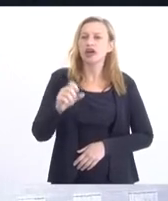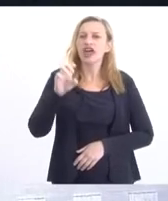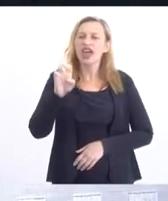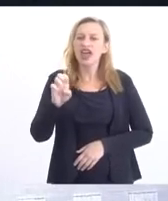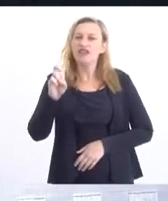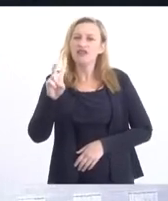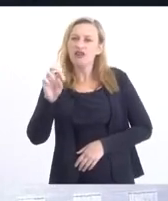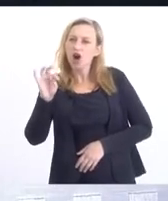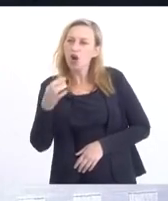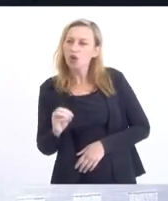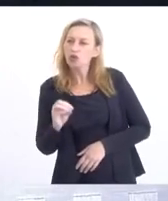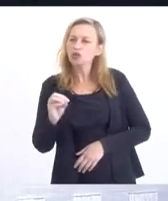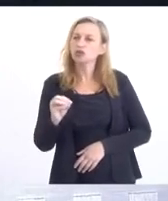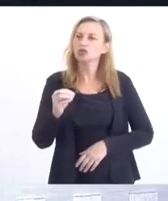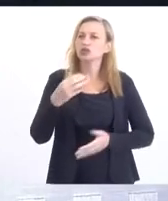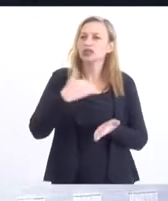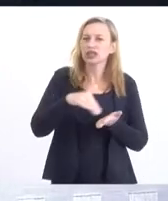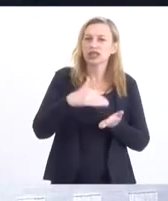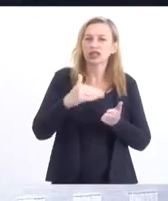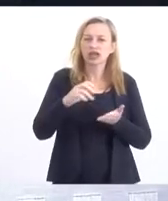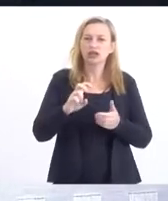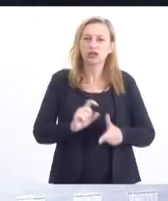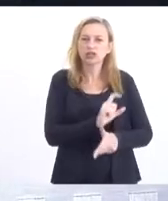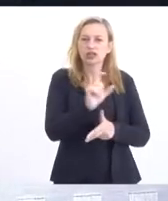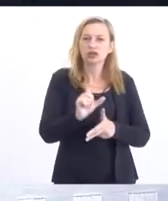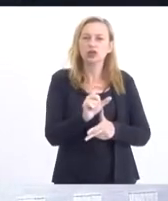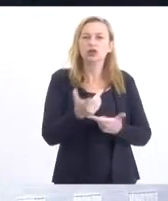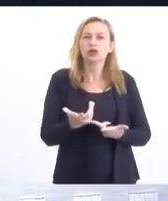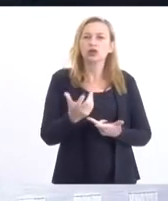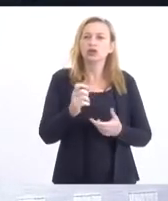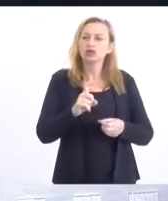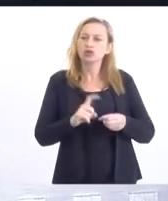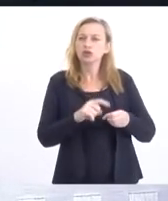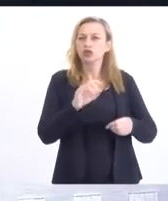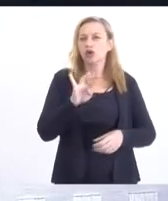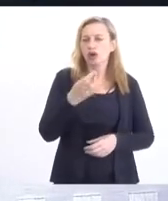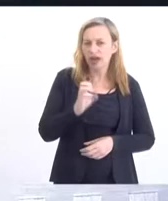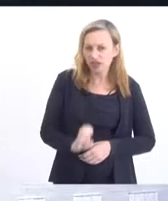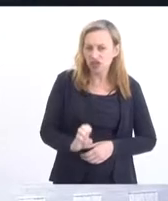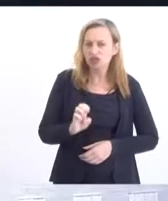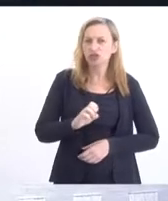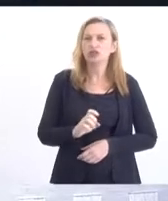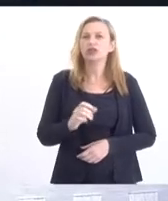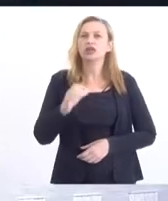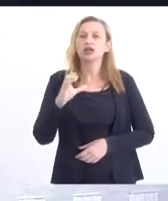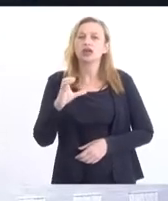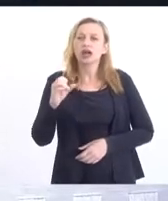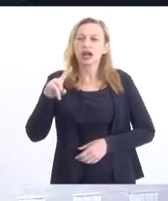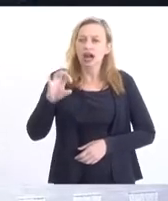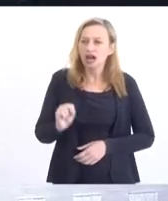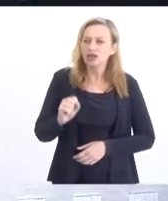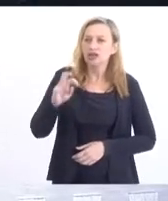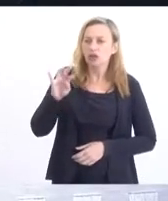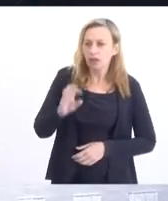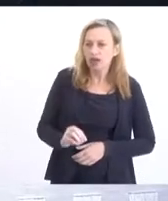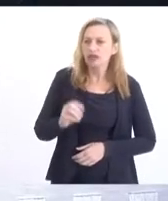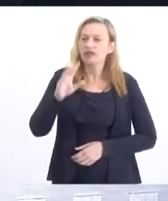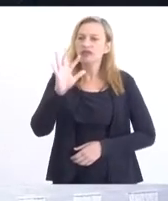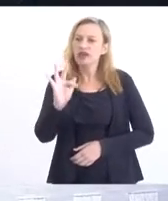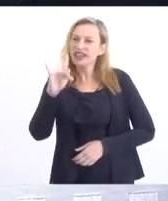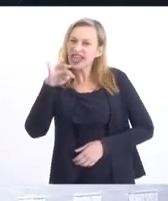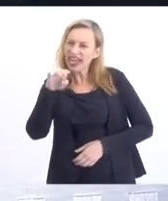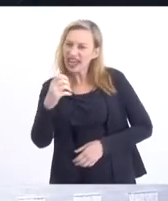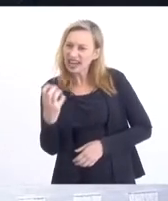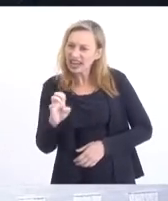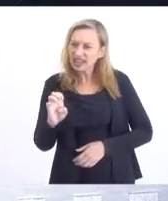Evaldo Lomeu, secretário executivo do consórcio do Noroeste. Carlos Alberto Fanelli, secretário